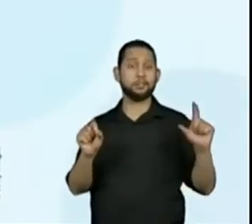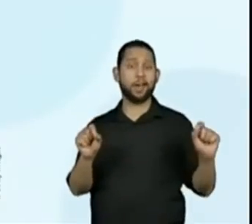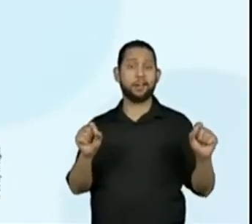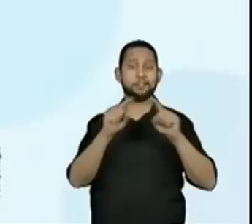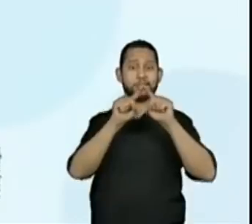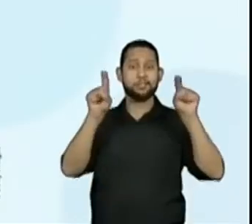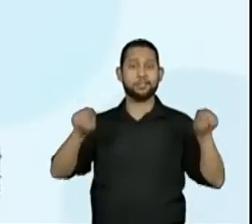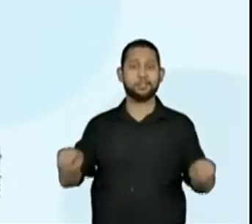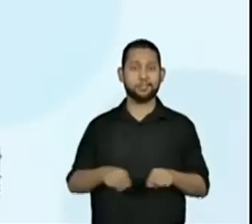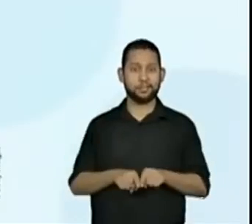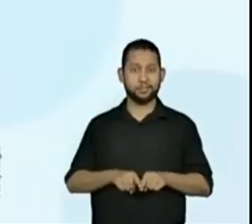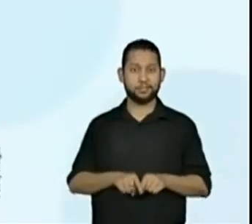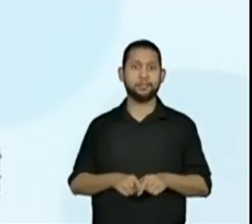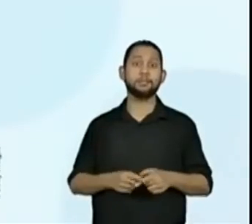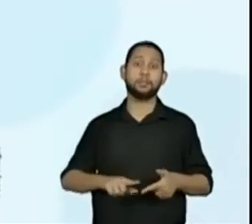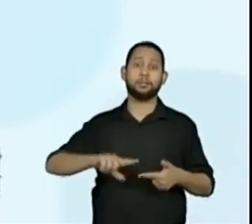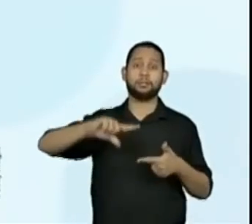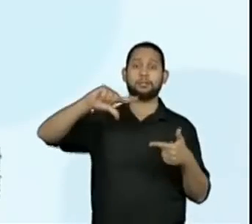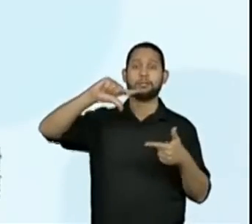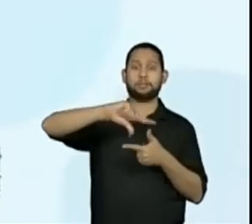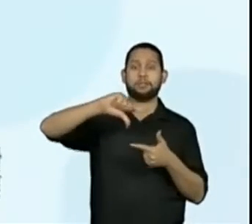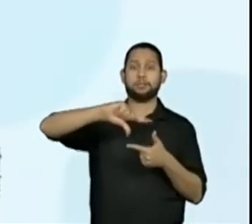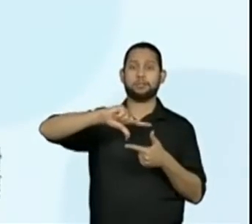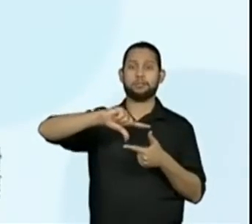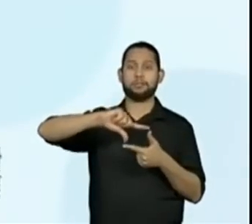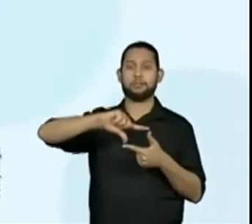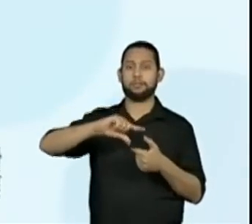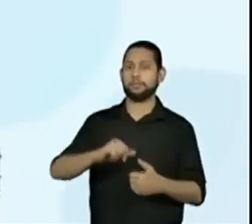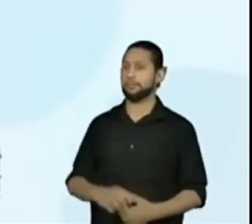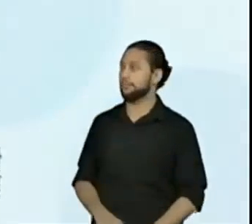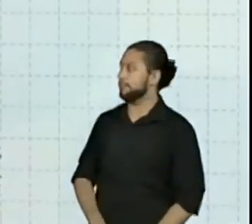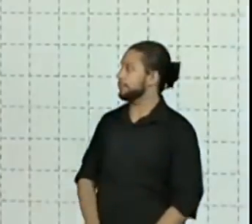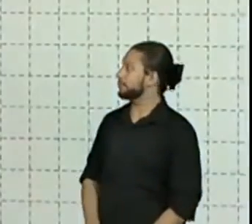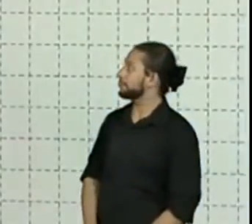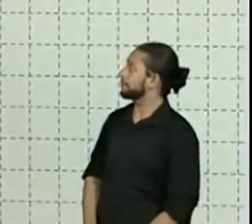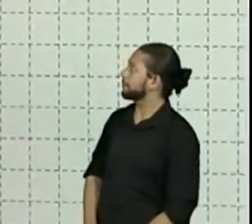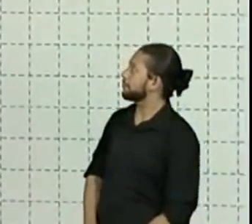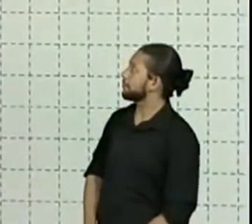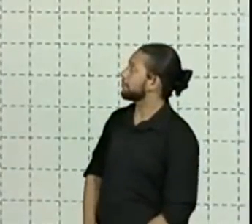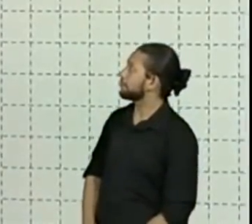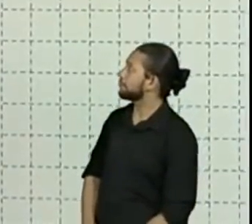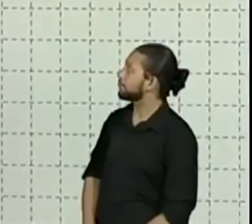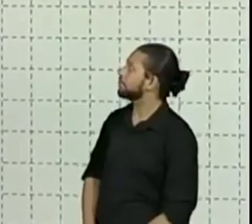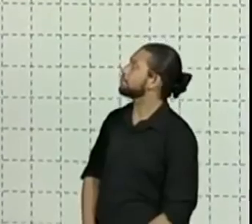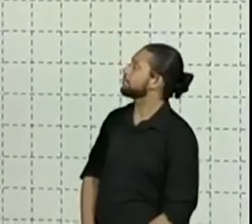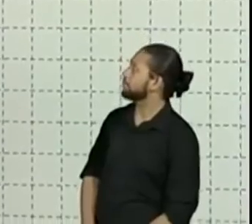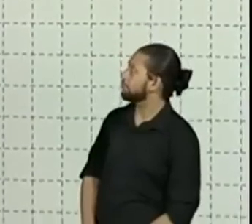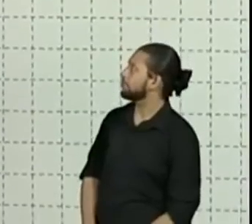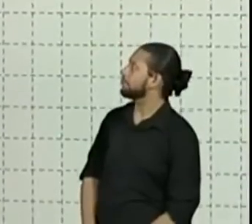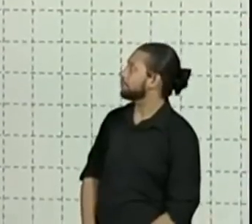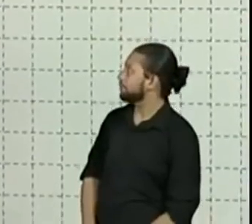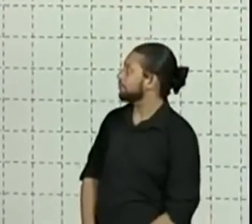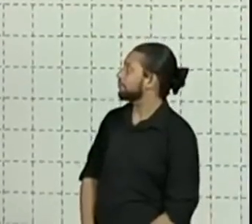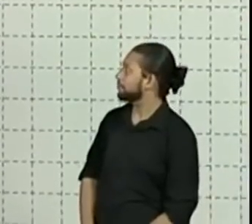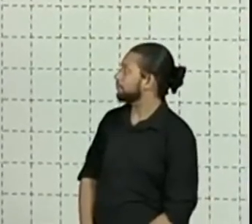oposto 10 m desse lado 10 m desse